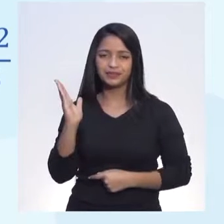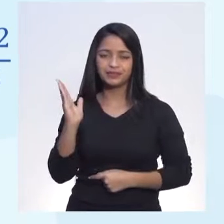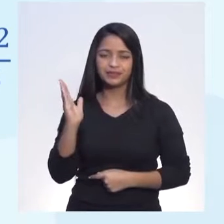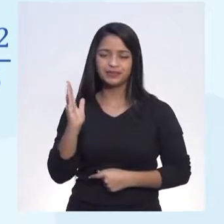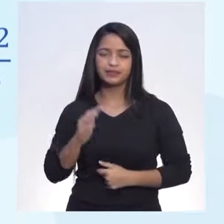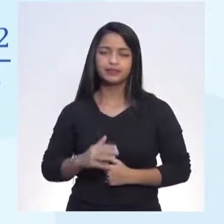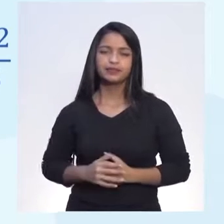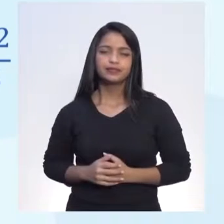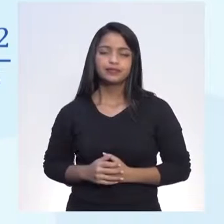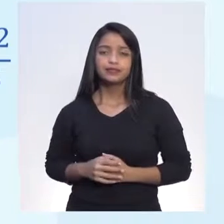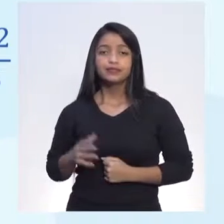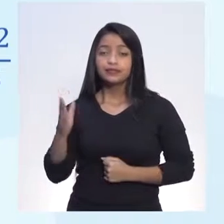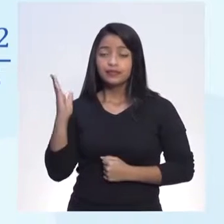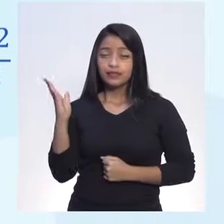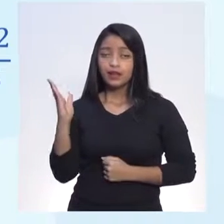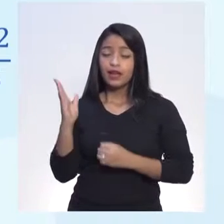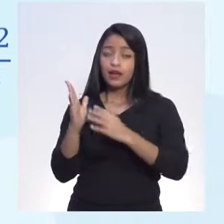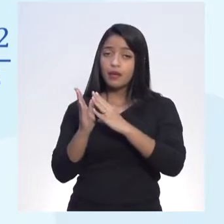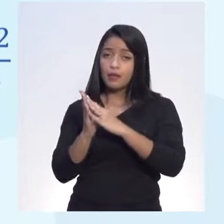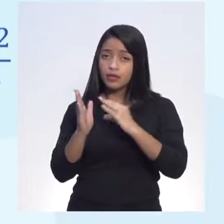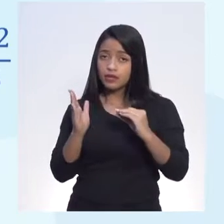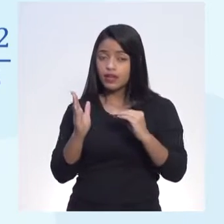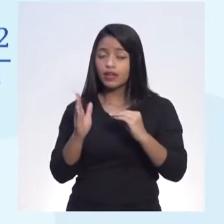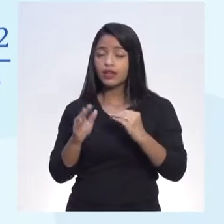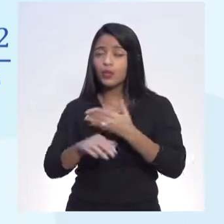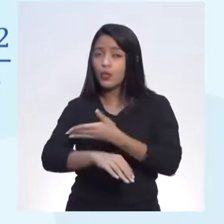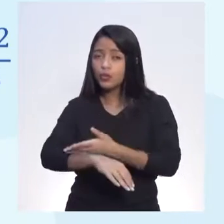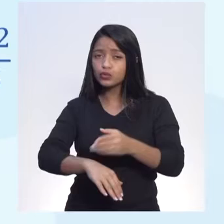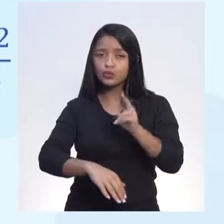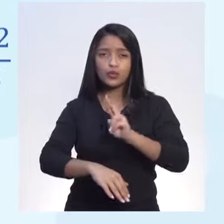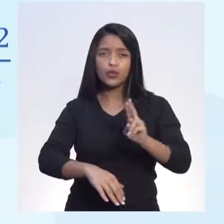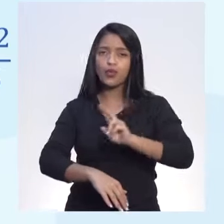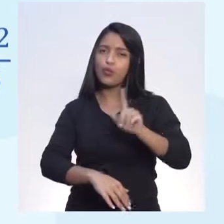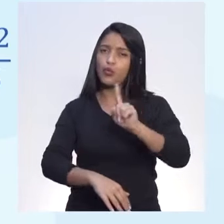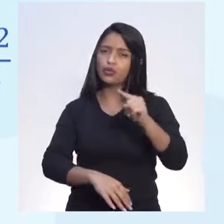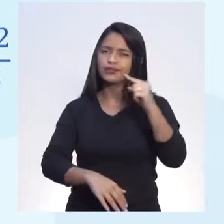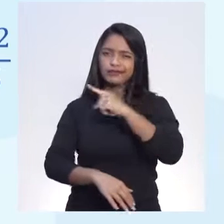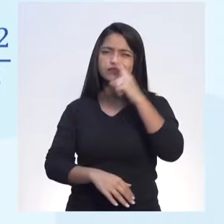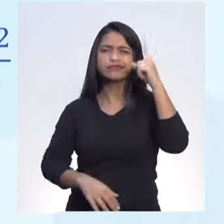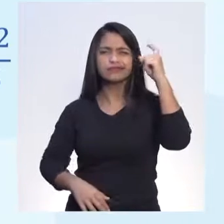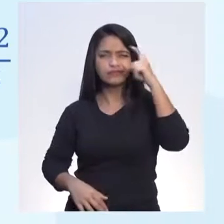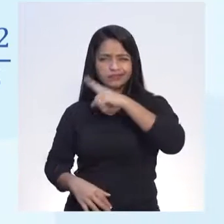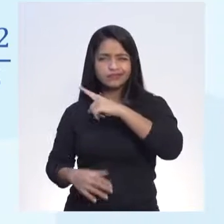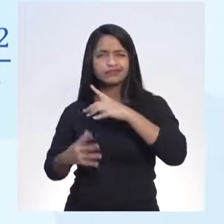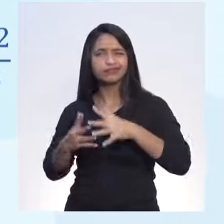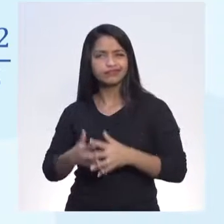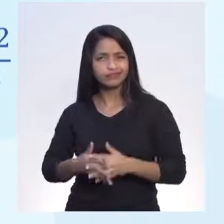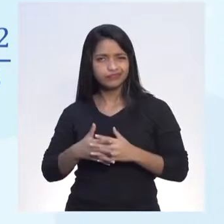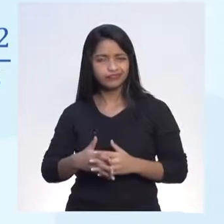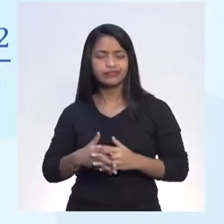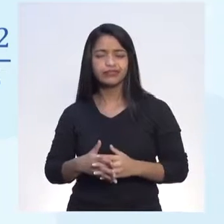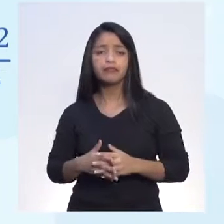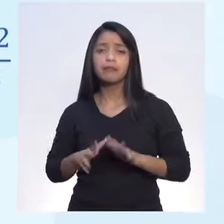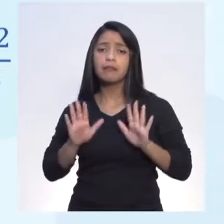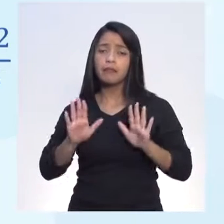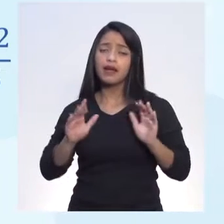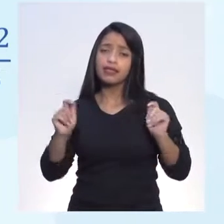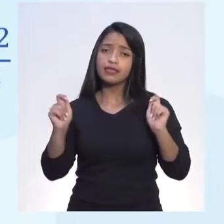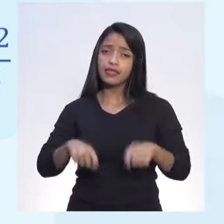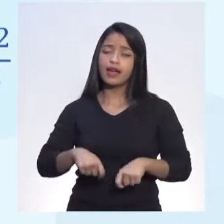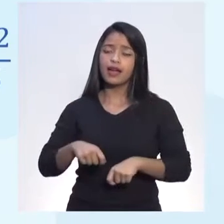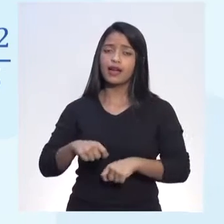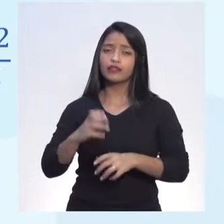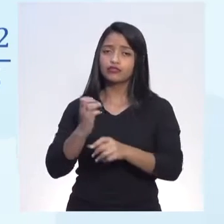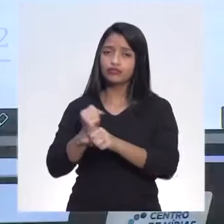um dos modelos, geralmente não se utiliza, né, Osmar? É bem complicado utilizar esse modelo, mas é uma das formas de vocês